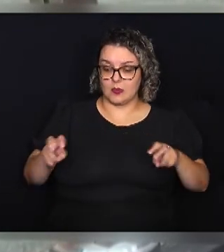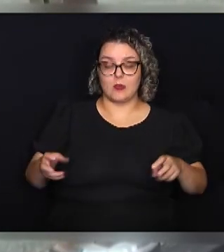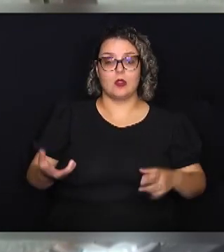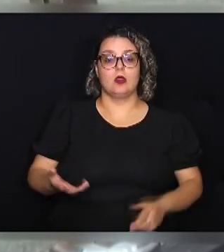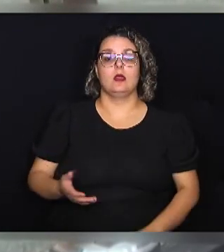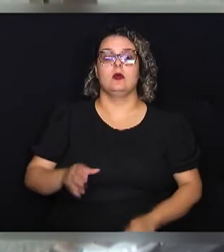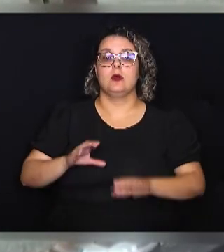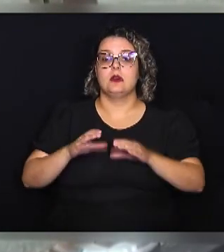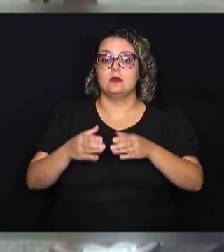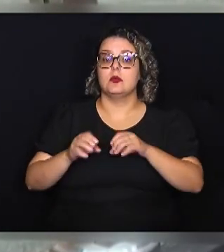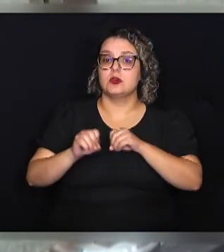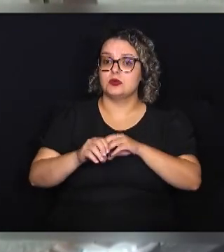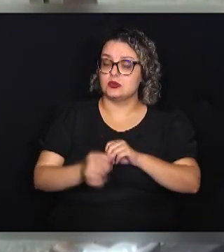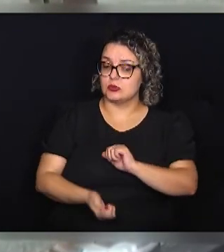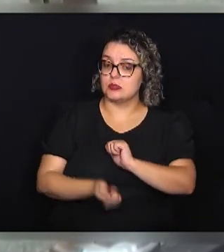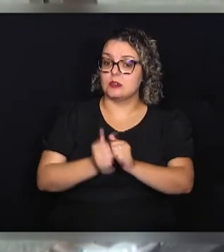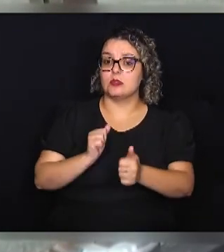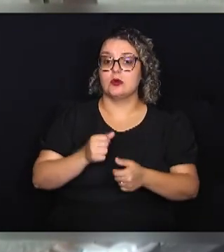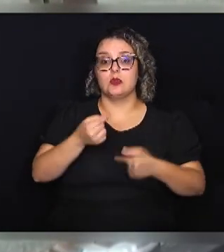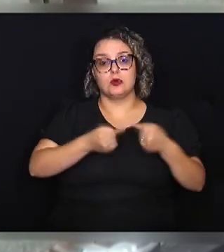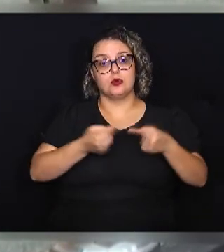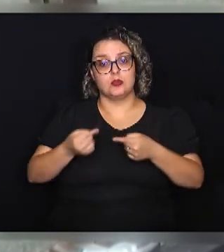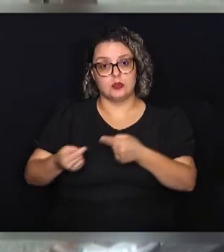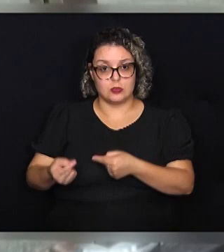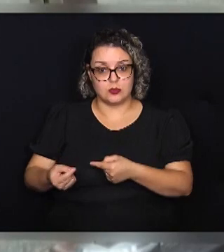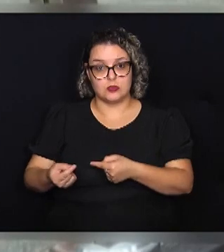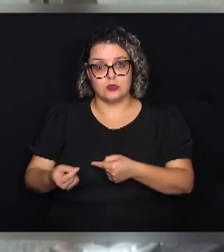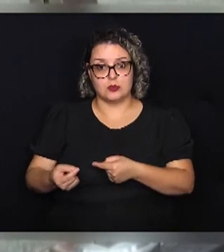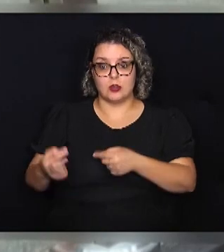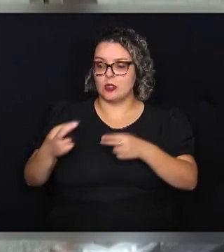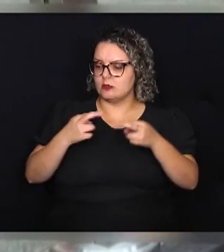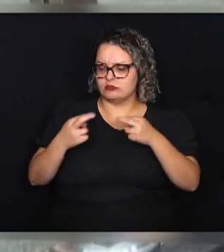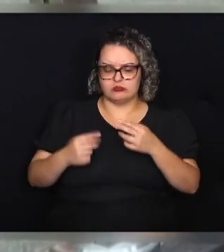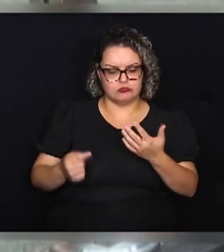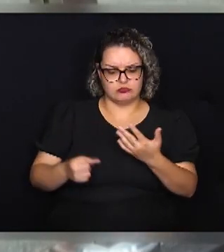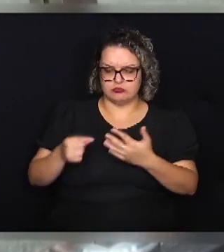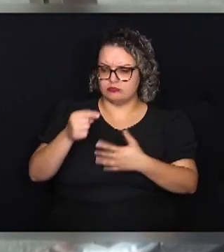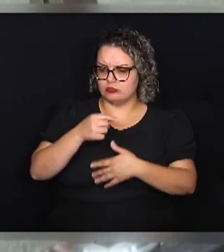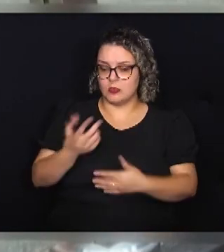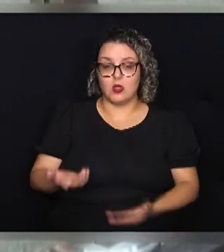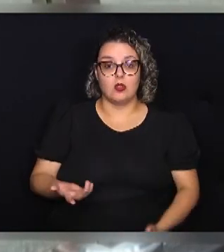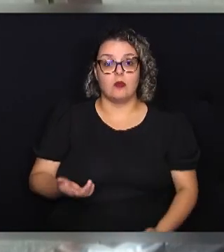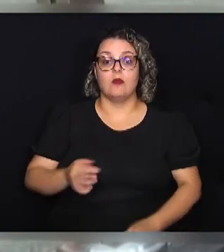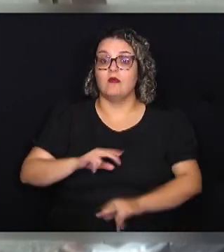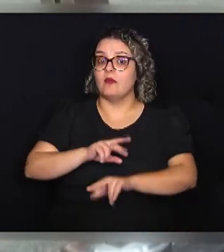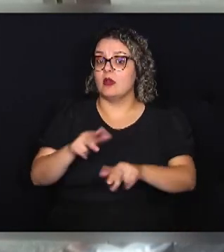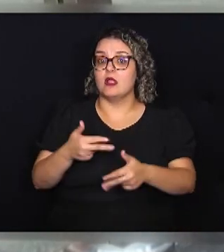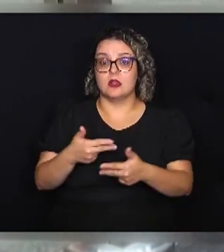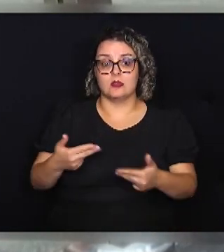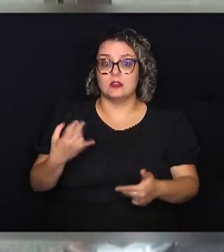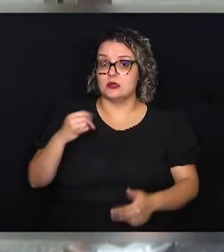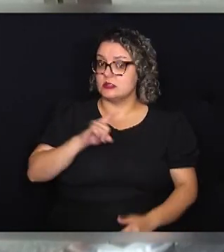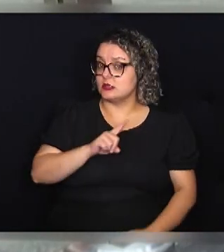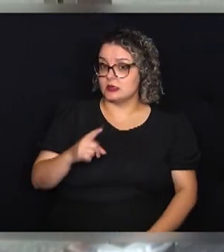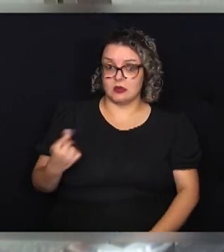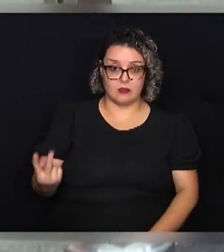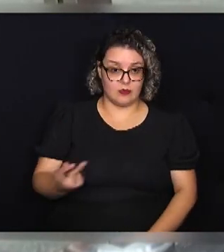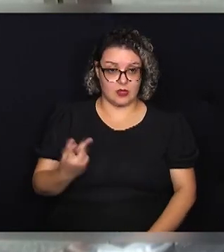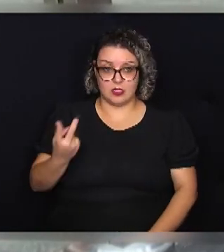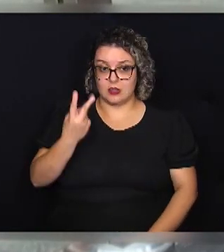de Educação e Esportes, com os debatedores, levantaram aqui vários elementos, que se a gente não valorizar